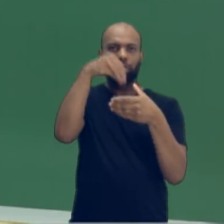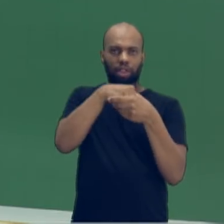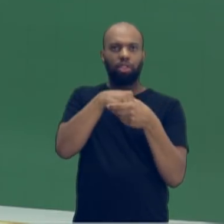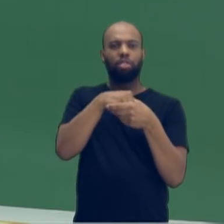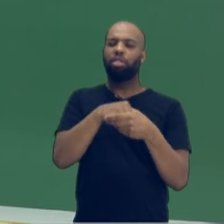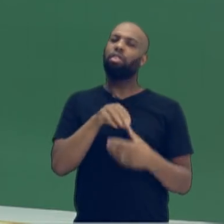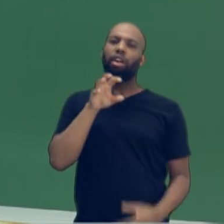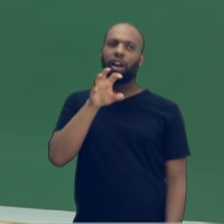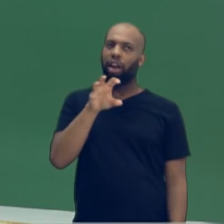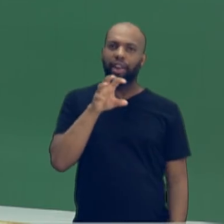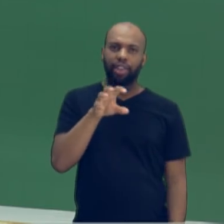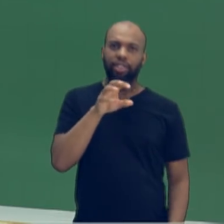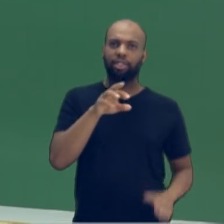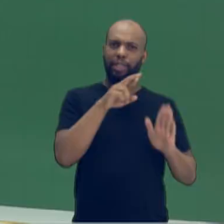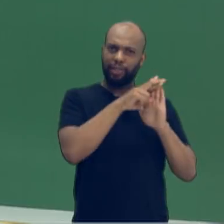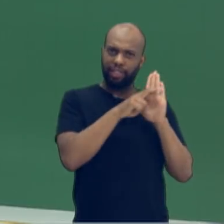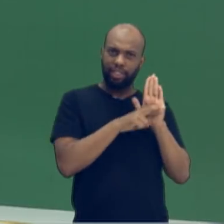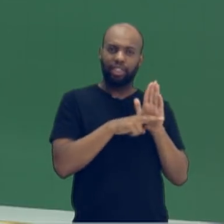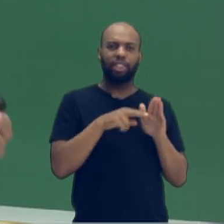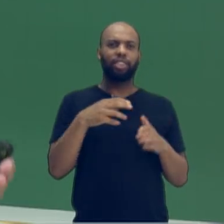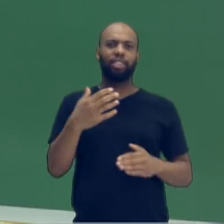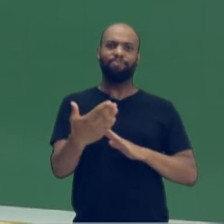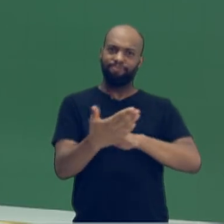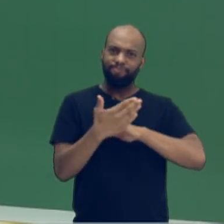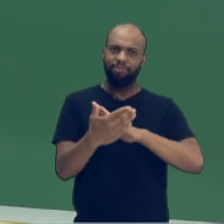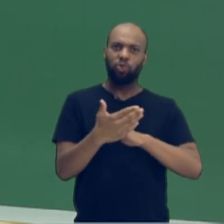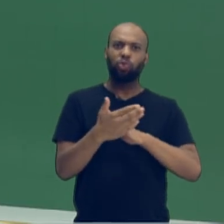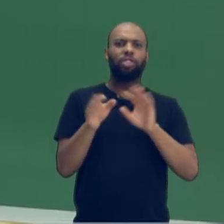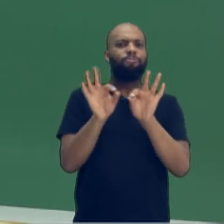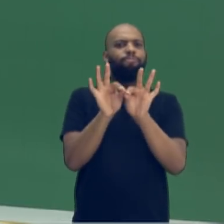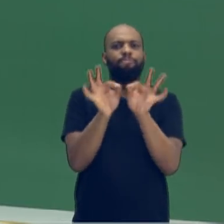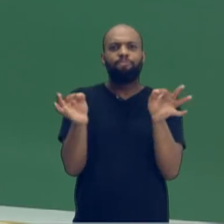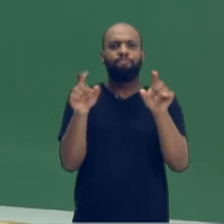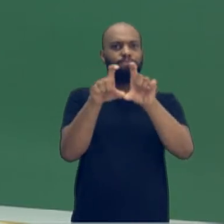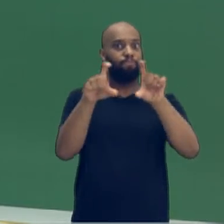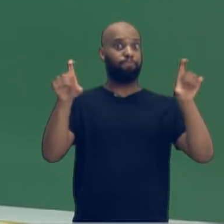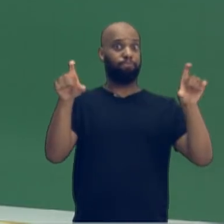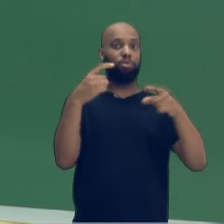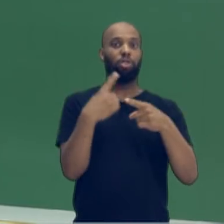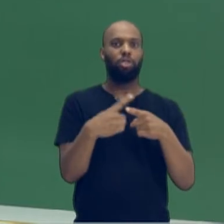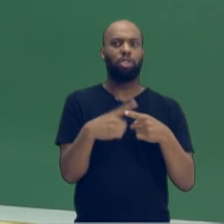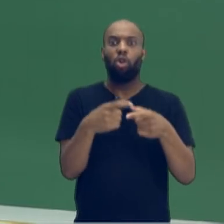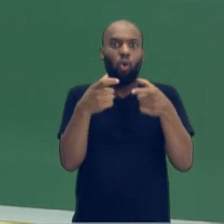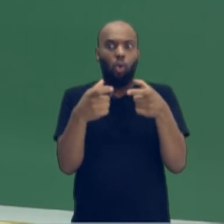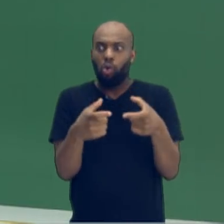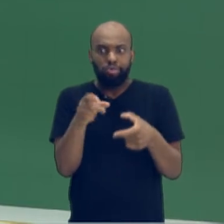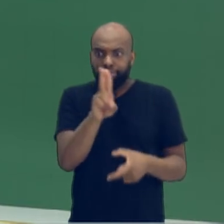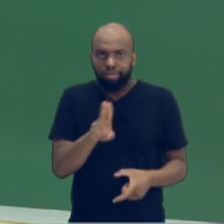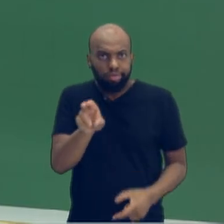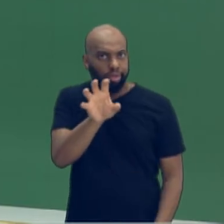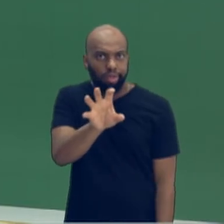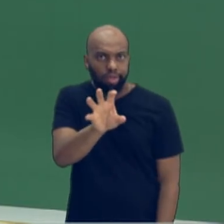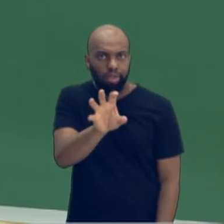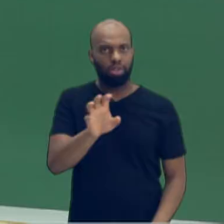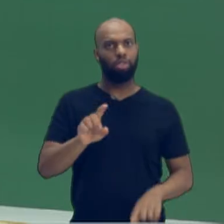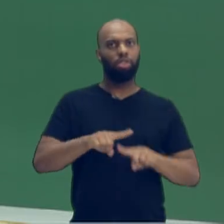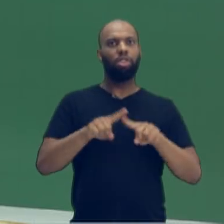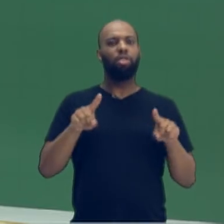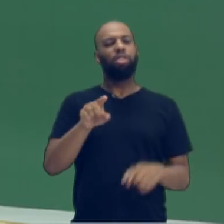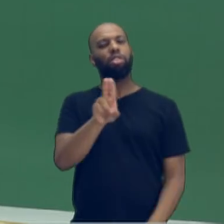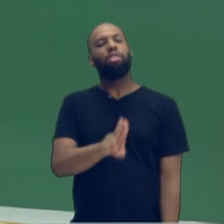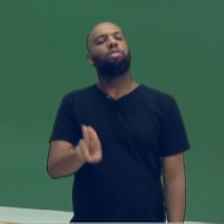Essa é a propriedade que vai nos ajudar a simplificar muitas expressões, né? Porque muitas vezes a gente pergunta, mas aonde que eu vou usar isso? Né? Na verdade, a